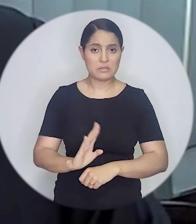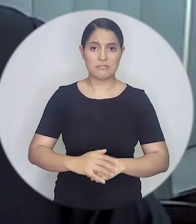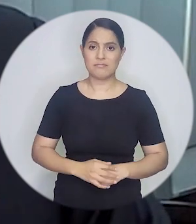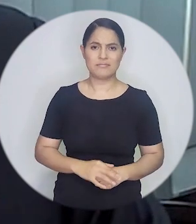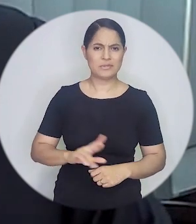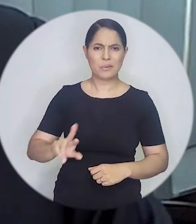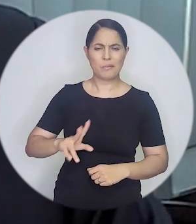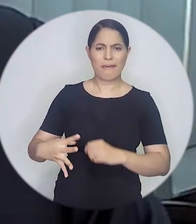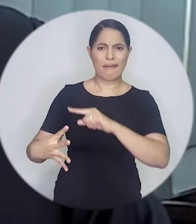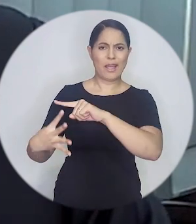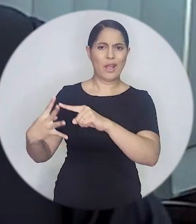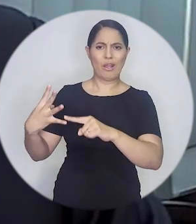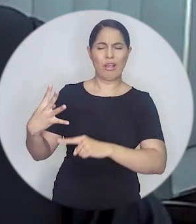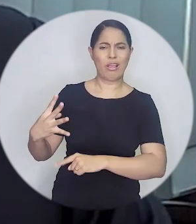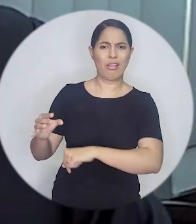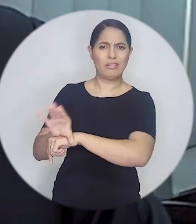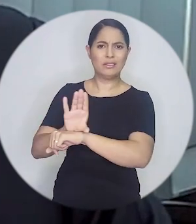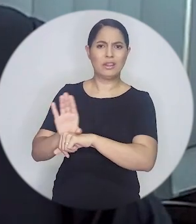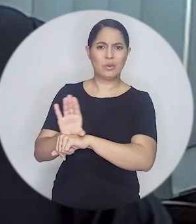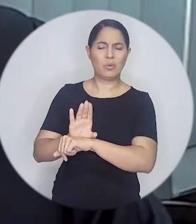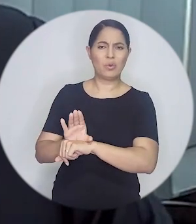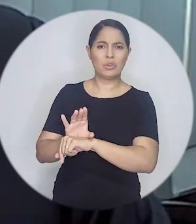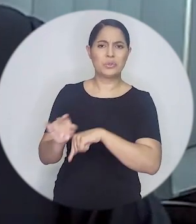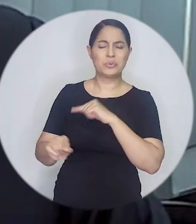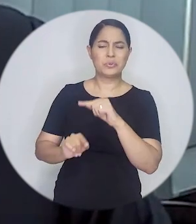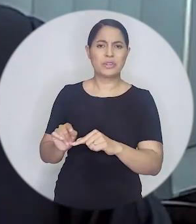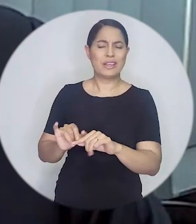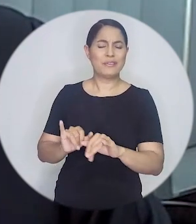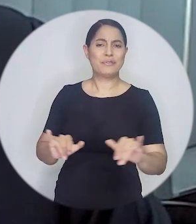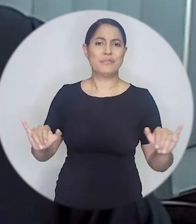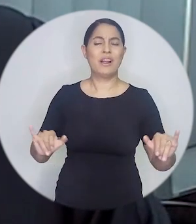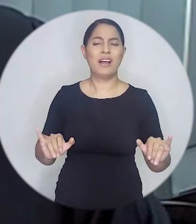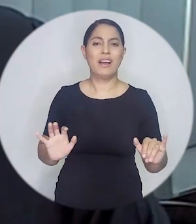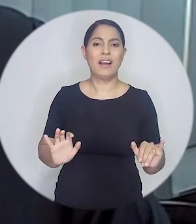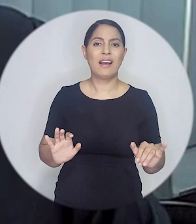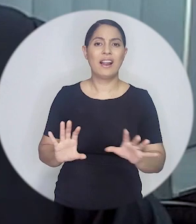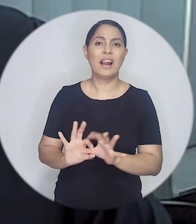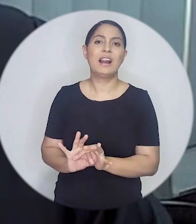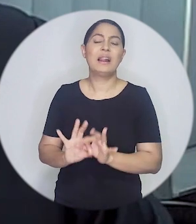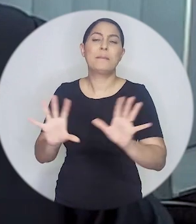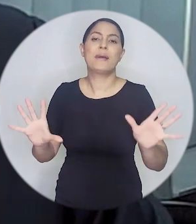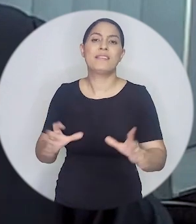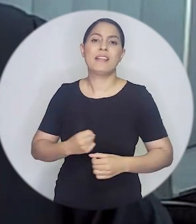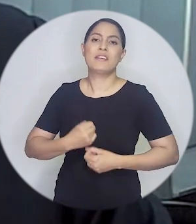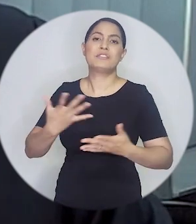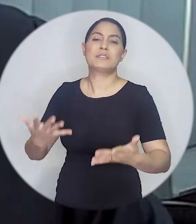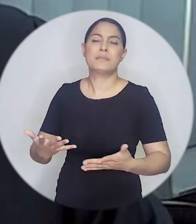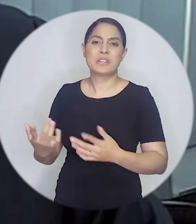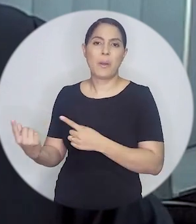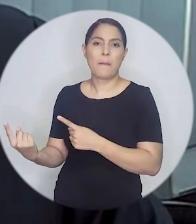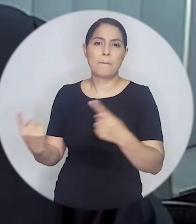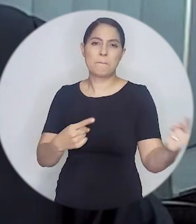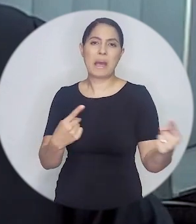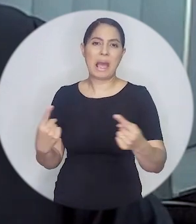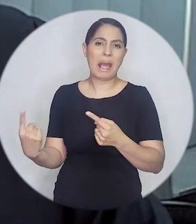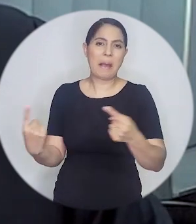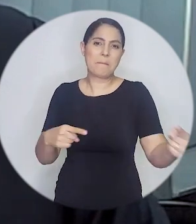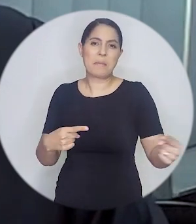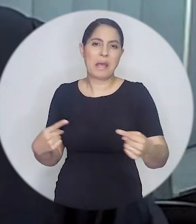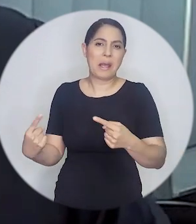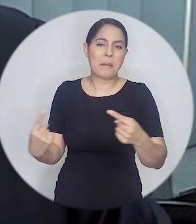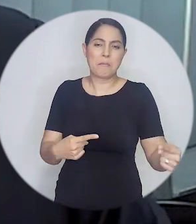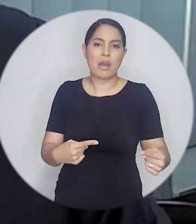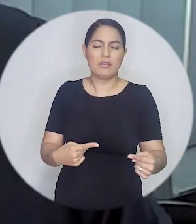Direito. Jamais as 4 linhas da Constituição como pretexto para invocar liberdade de expressão,